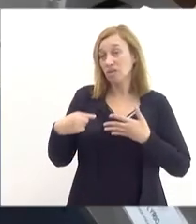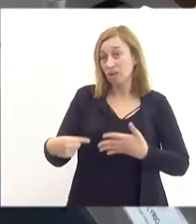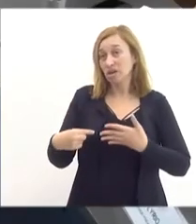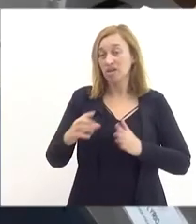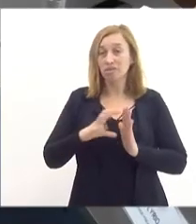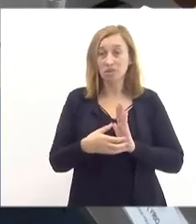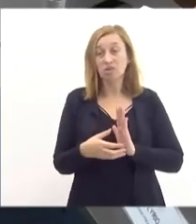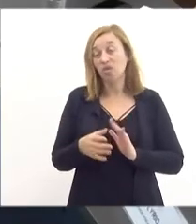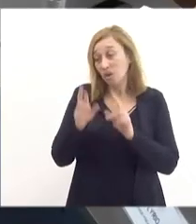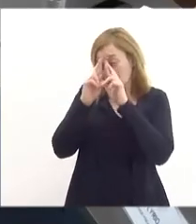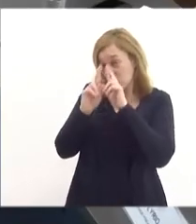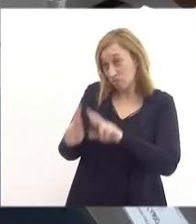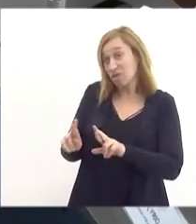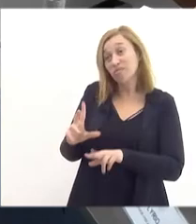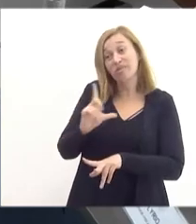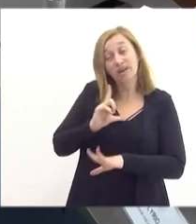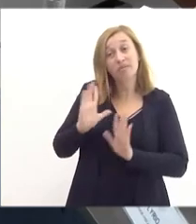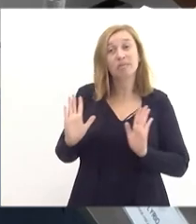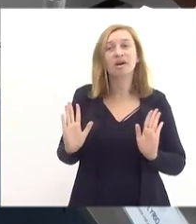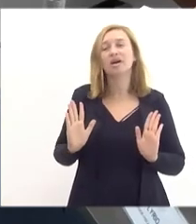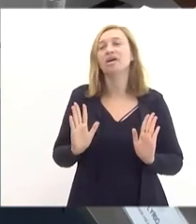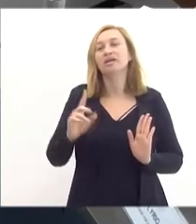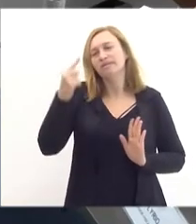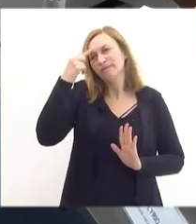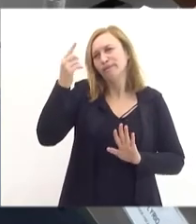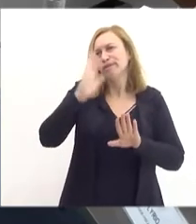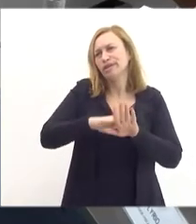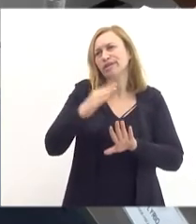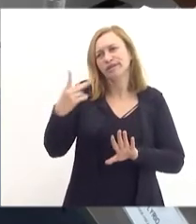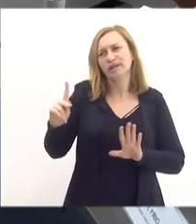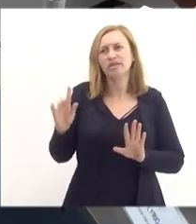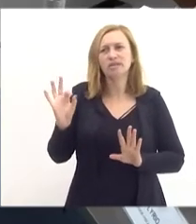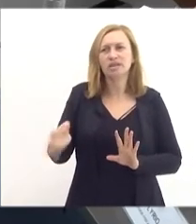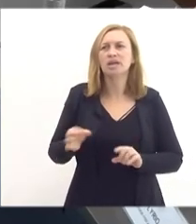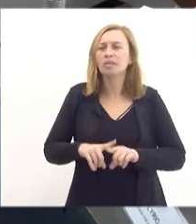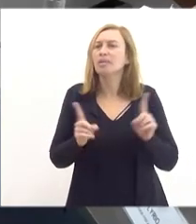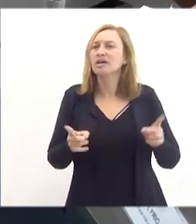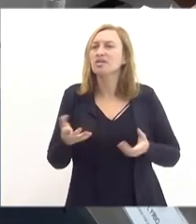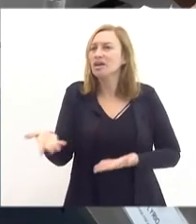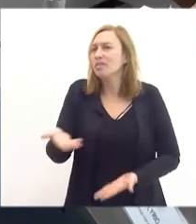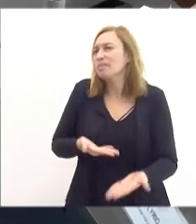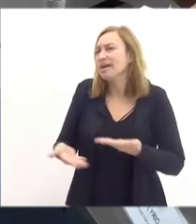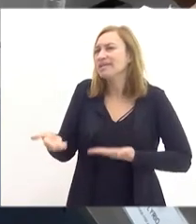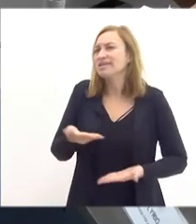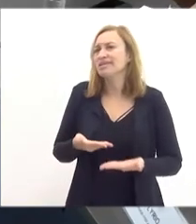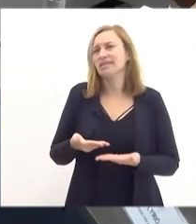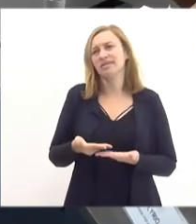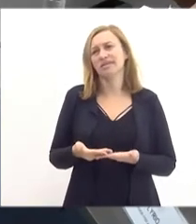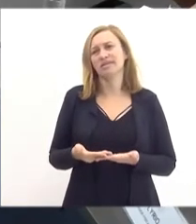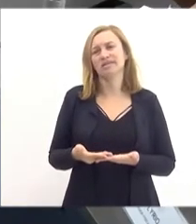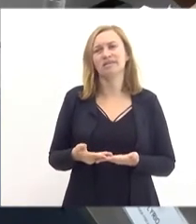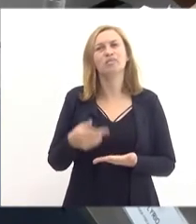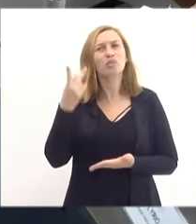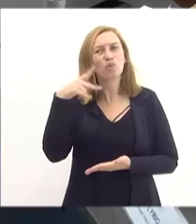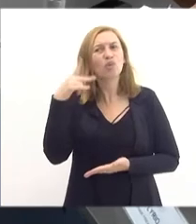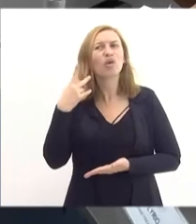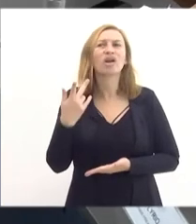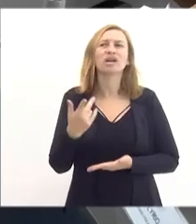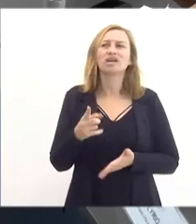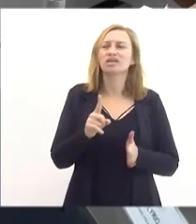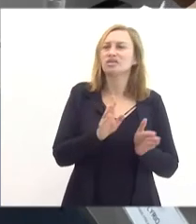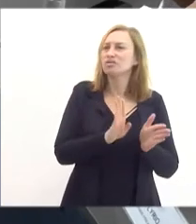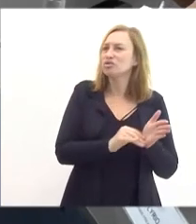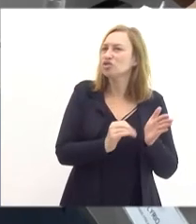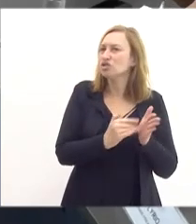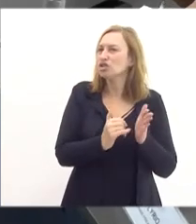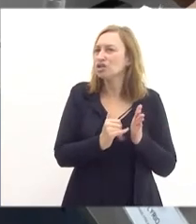tenho na concepção ideológica, eles estão corretos, eles só querem parceria entre públicos. Então, eles estão eliminando a